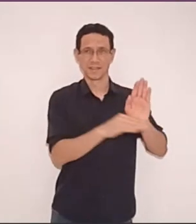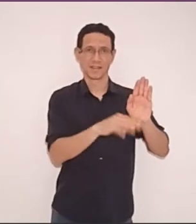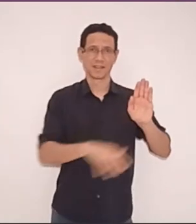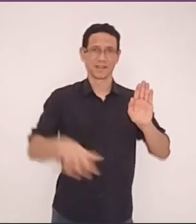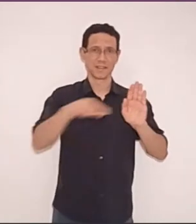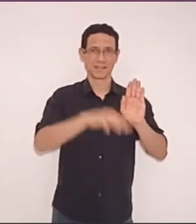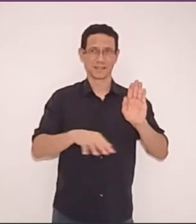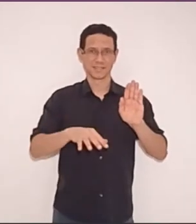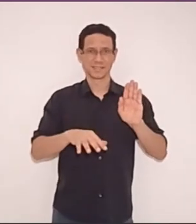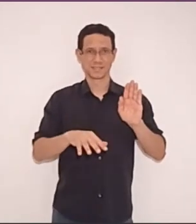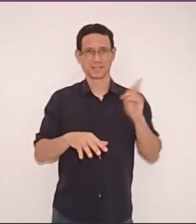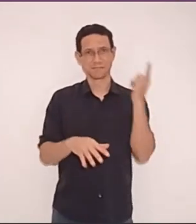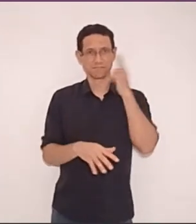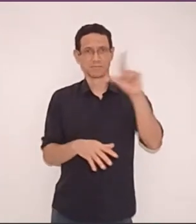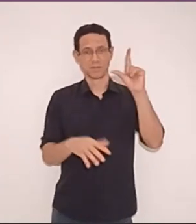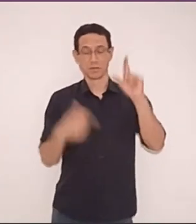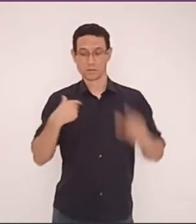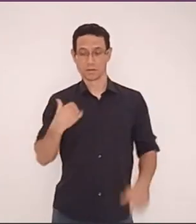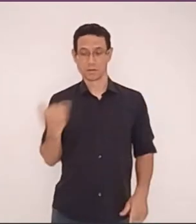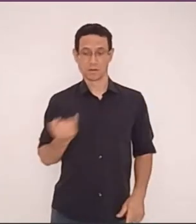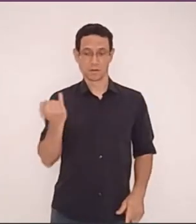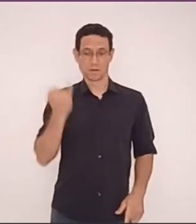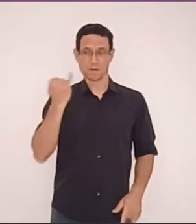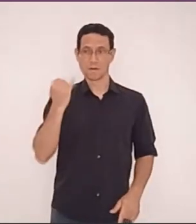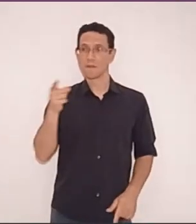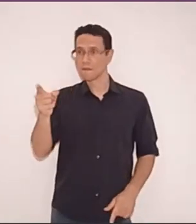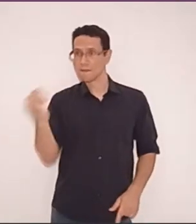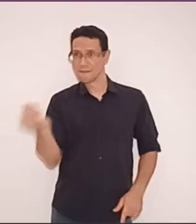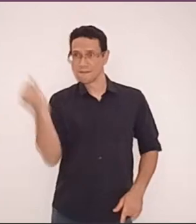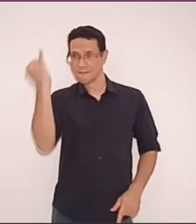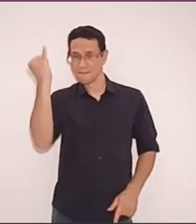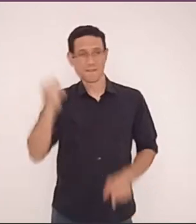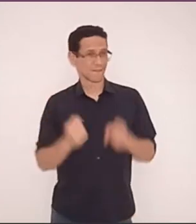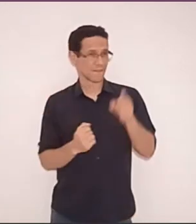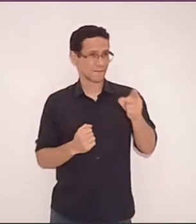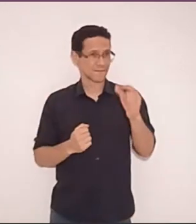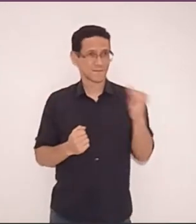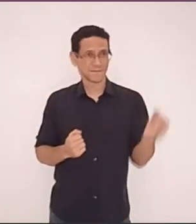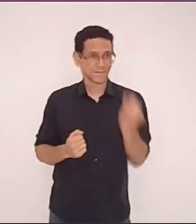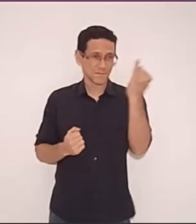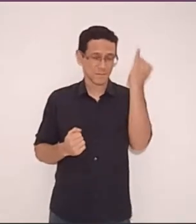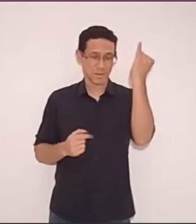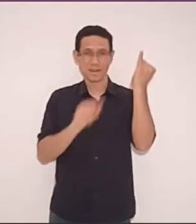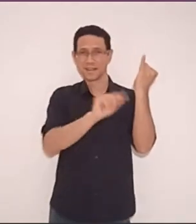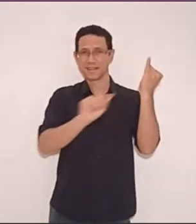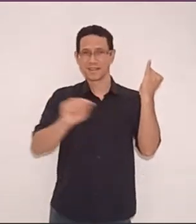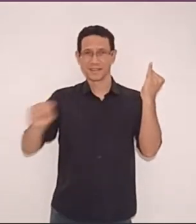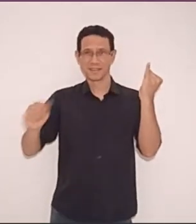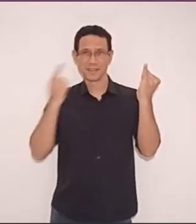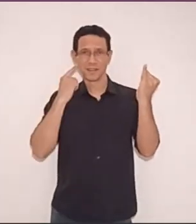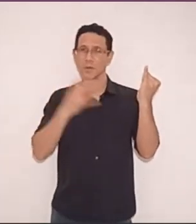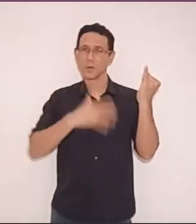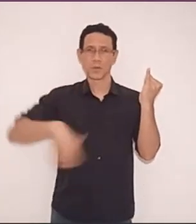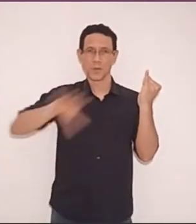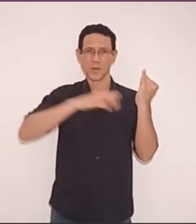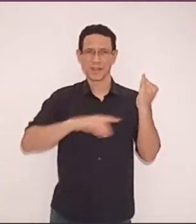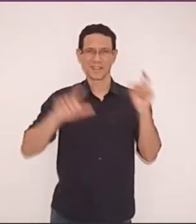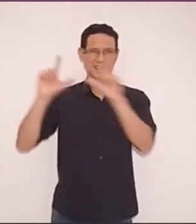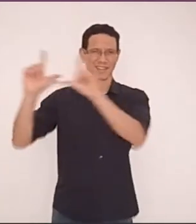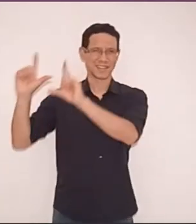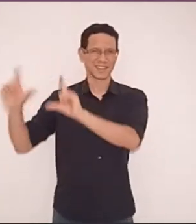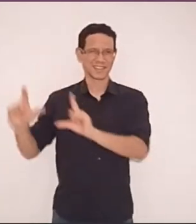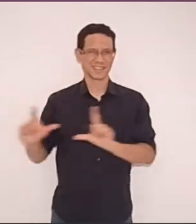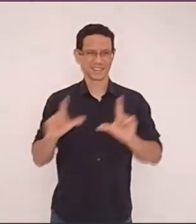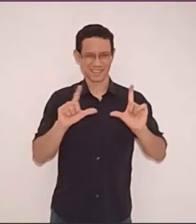mais importantes itens mais importantes Sim nós temos Maranhão de nós